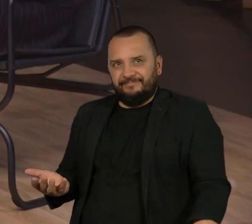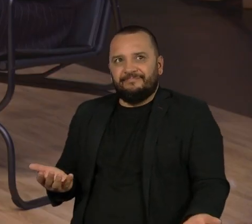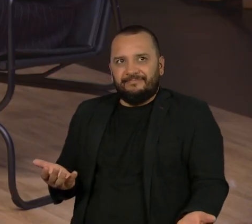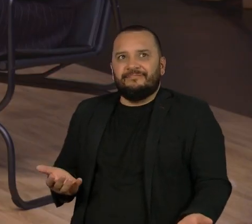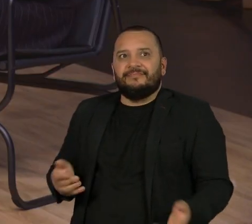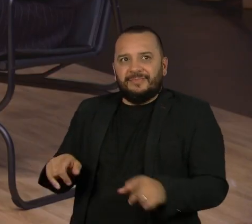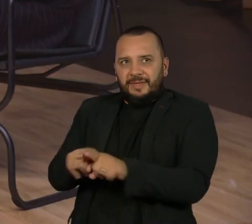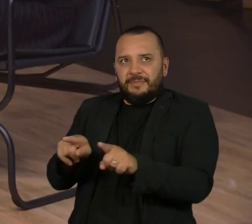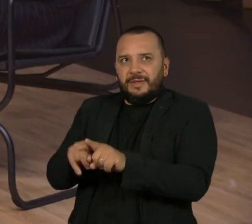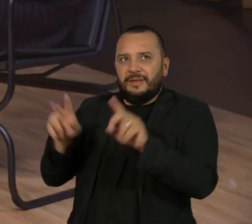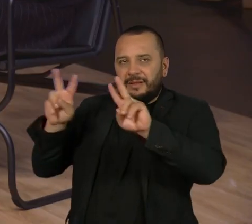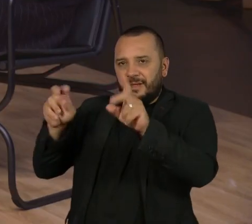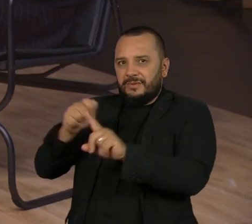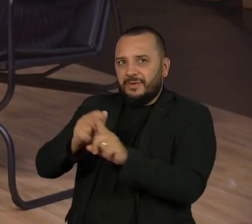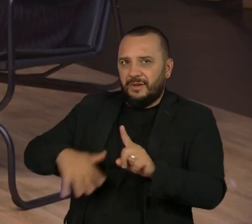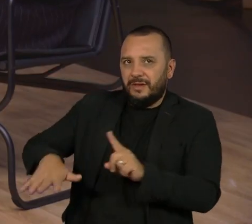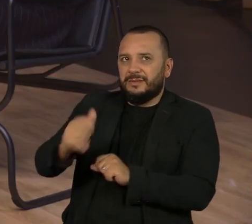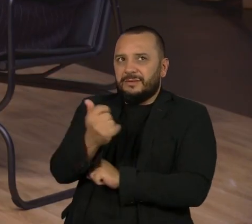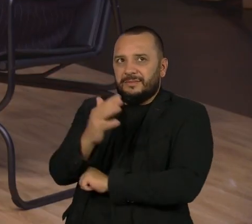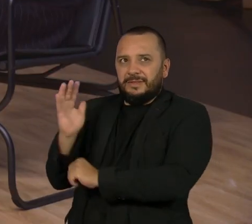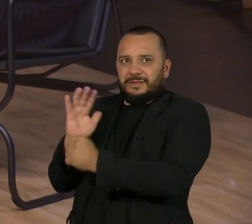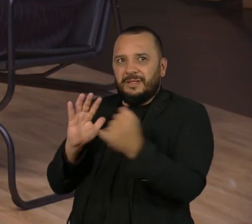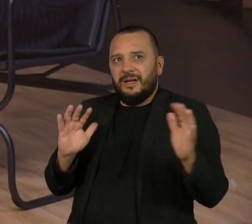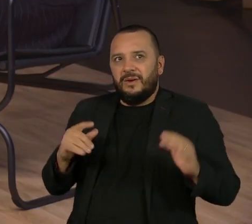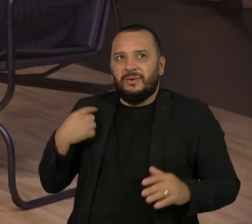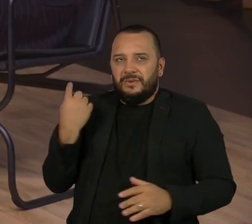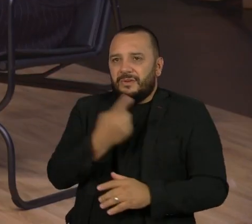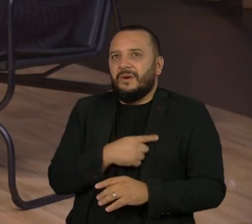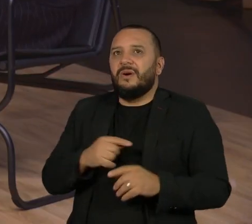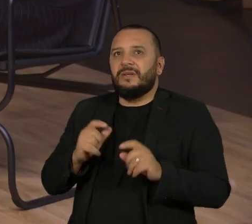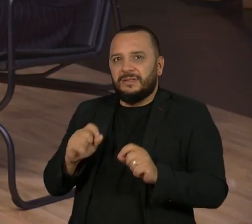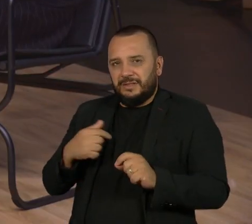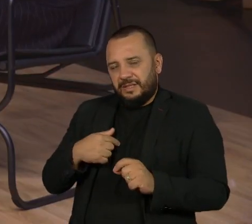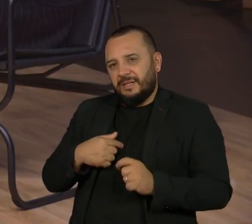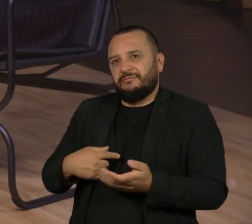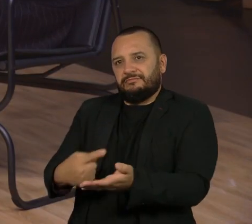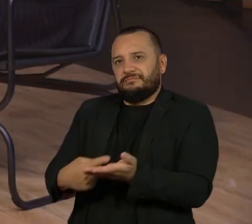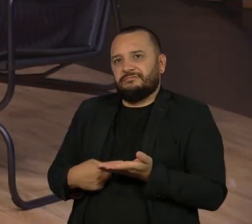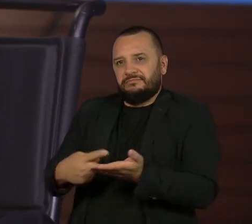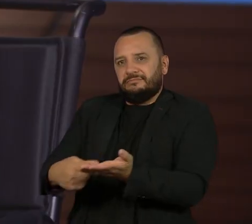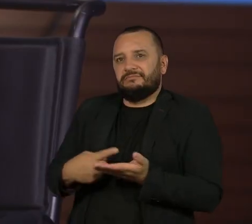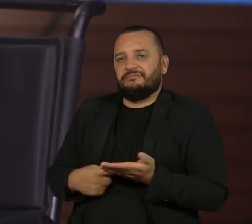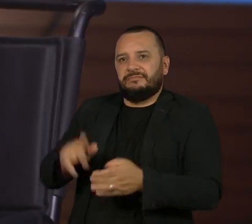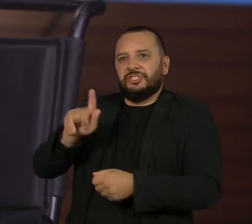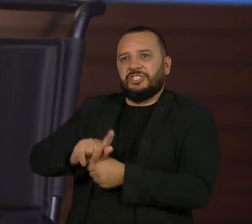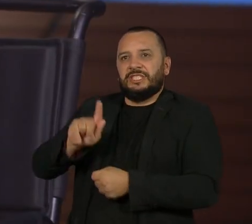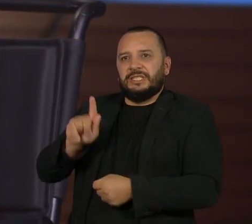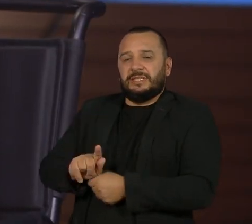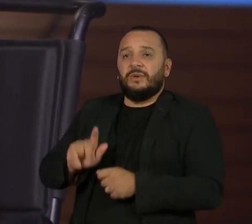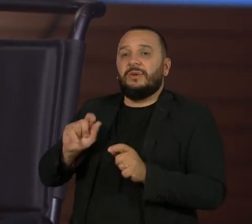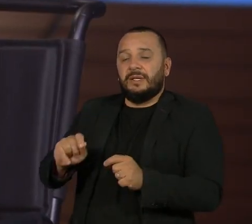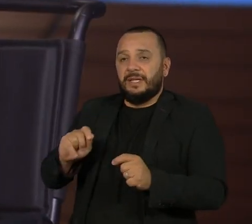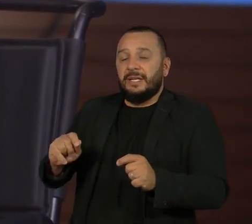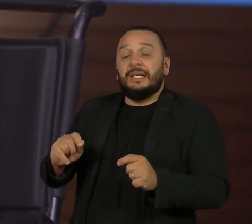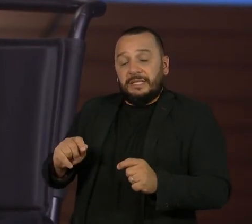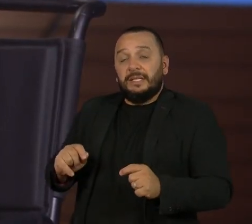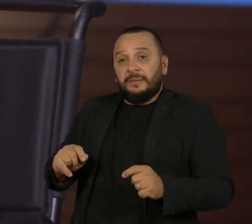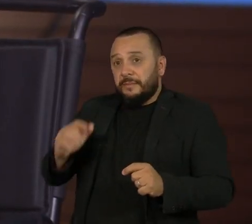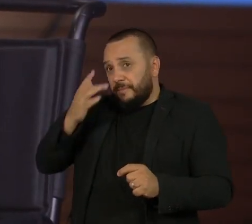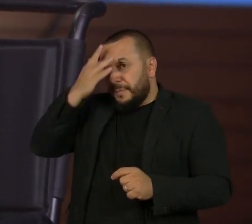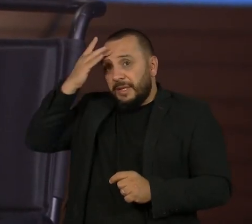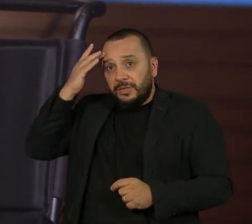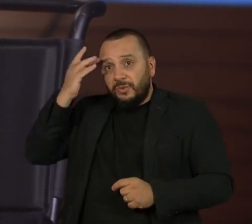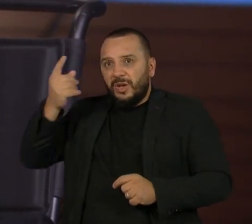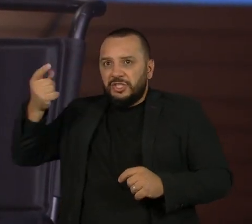questão socioambiental. Então, a gente precisa estabelecer um sistema de governança que dê segurança a quem está colocando o